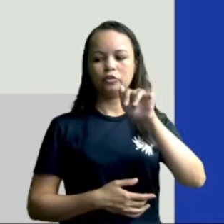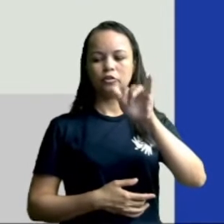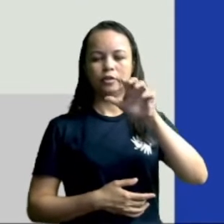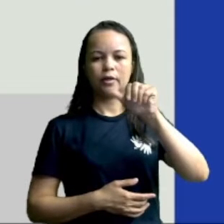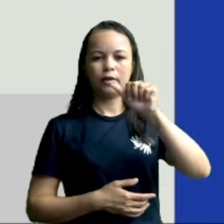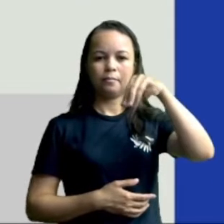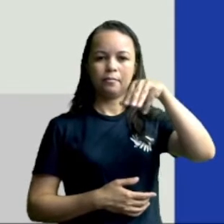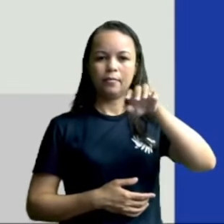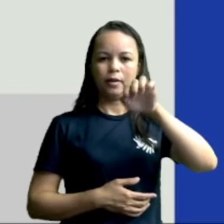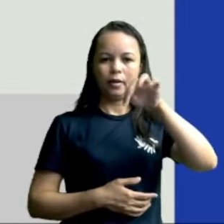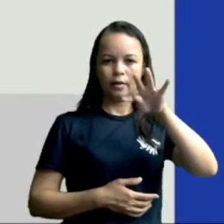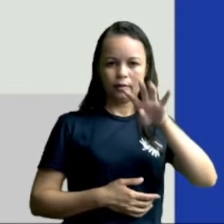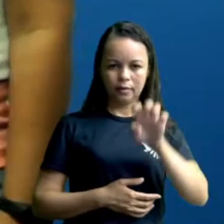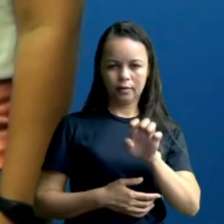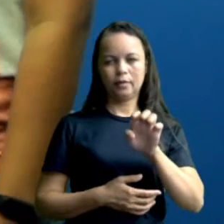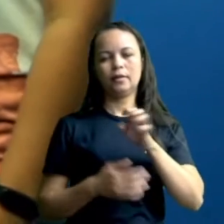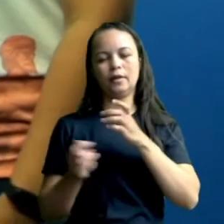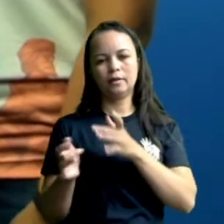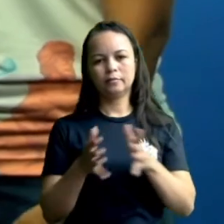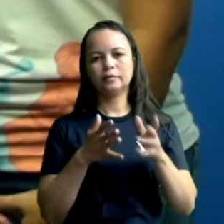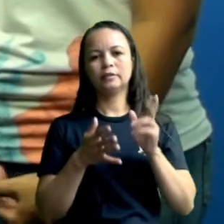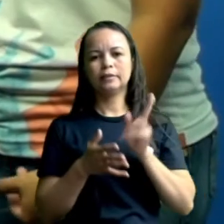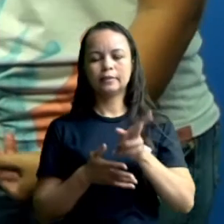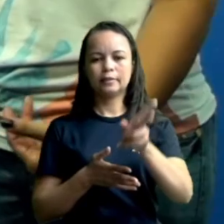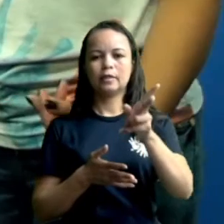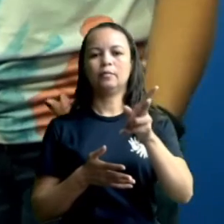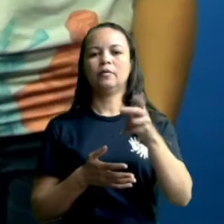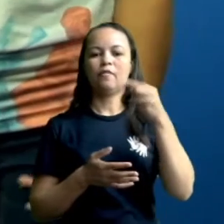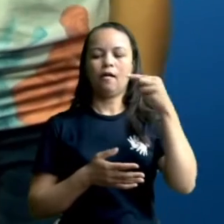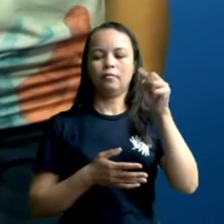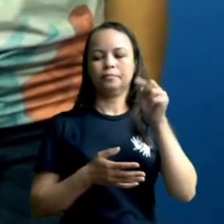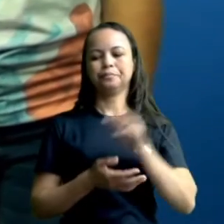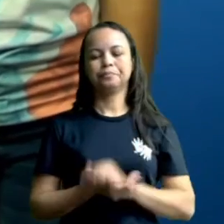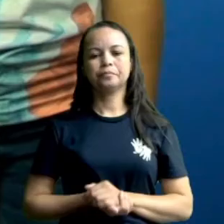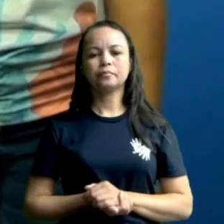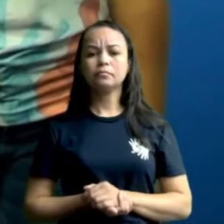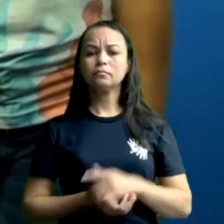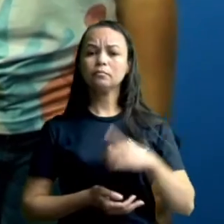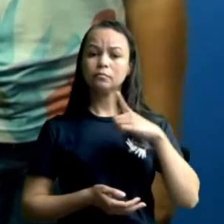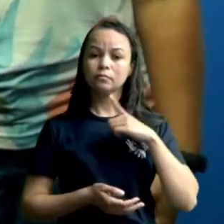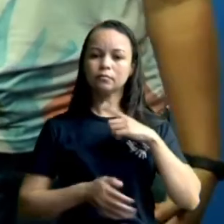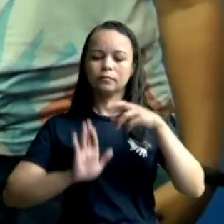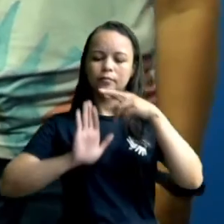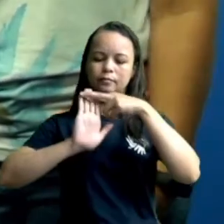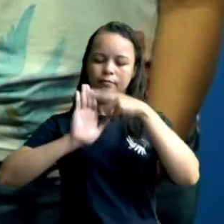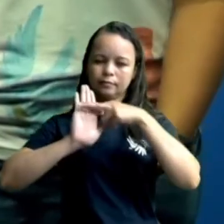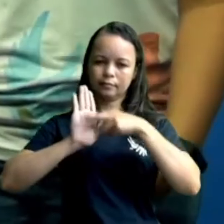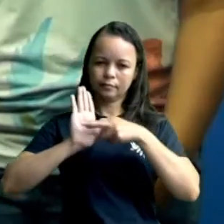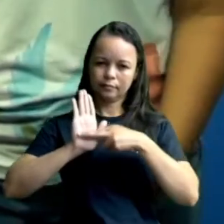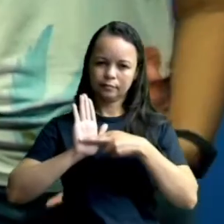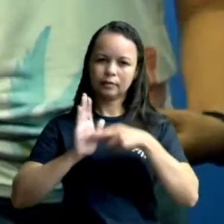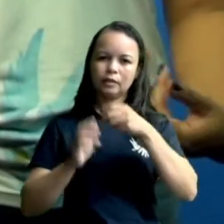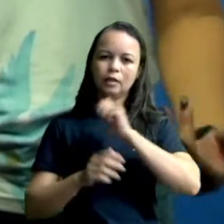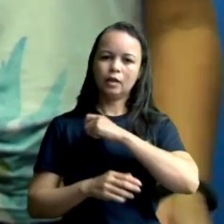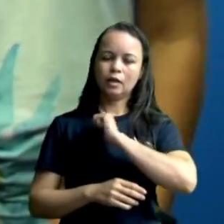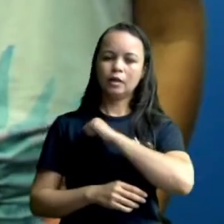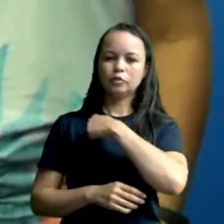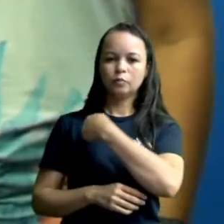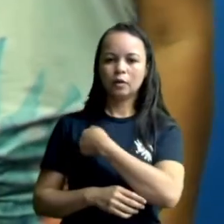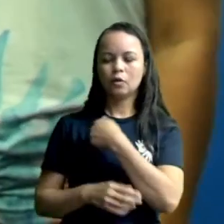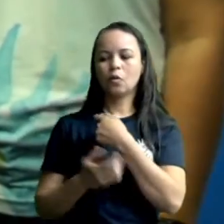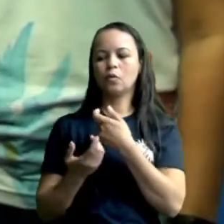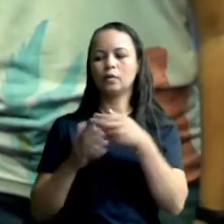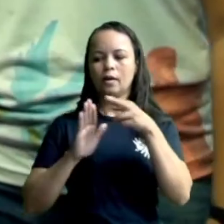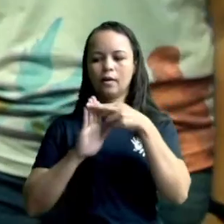ser acentuado. E existe uma regra em espanhol que é chamada regra del